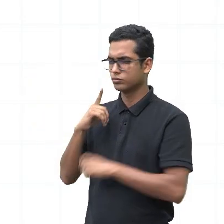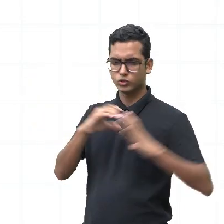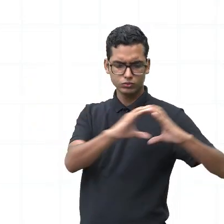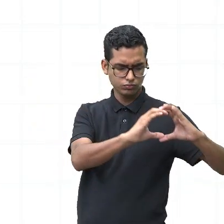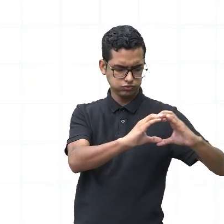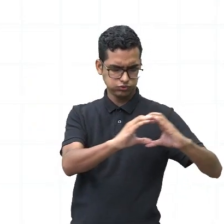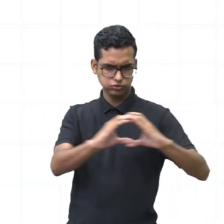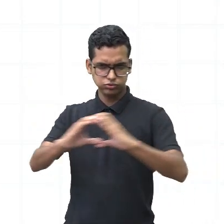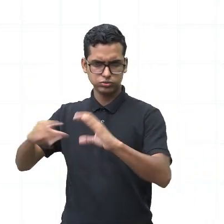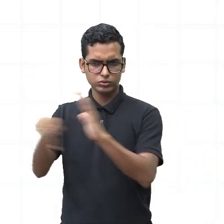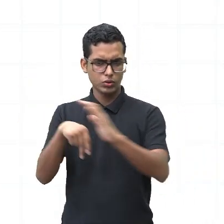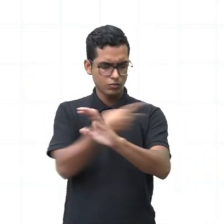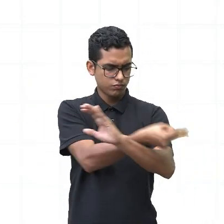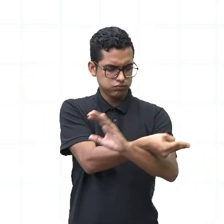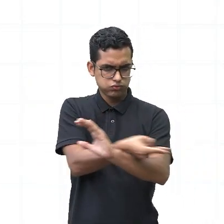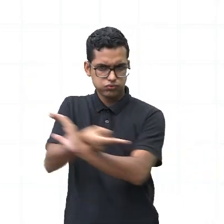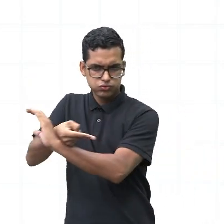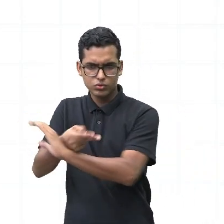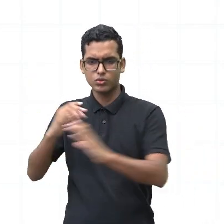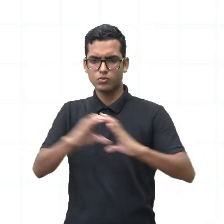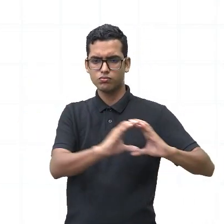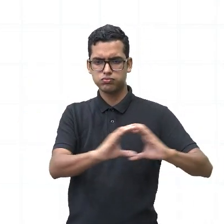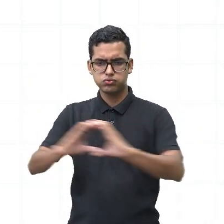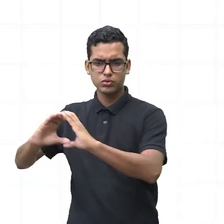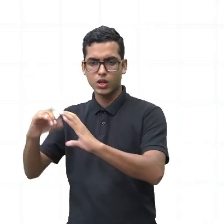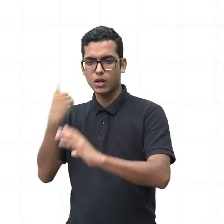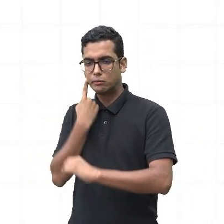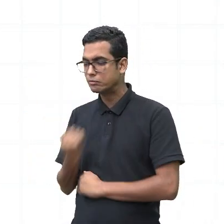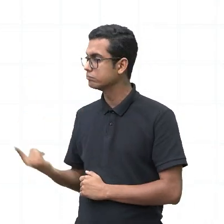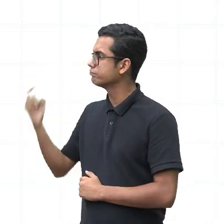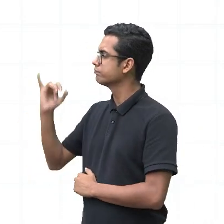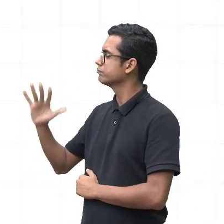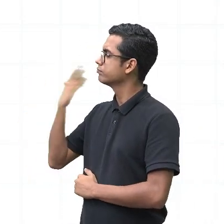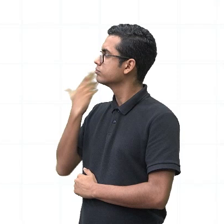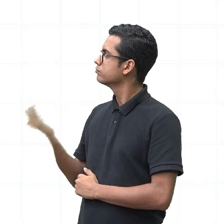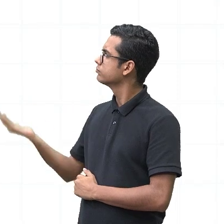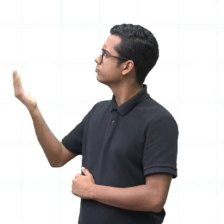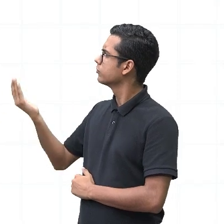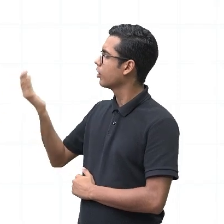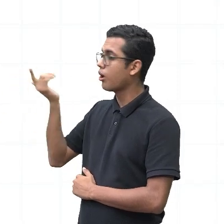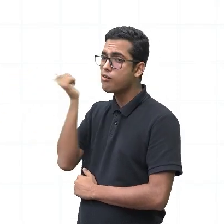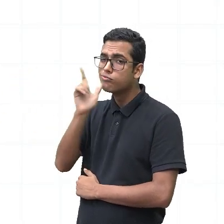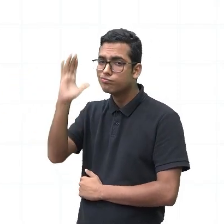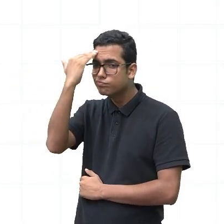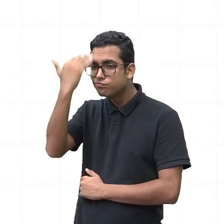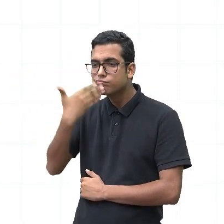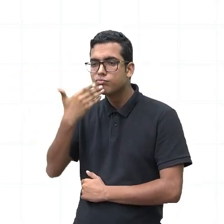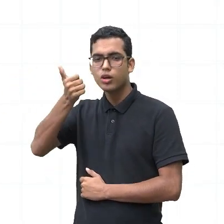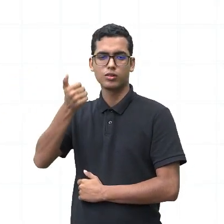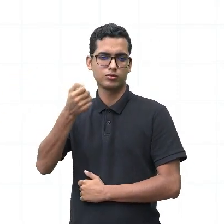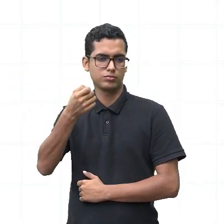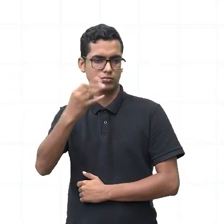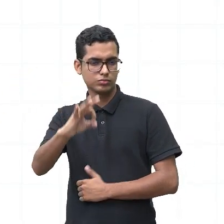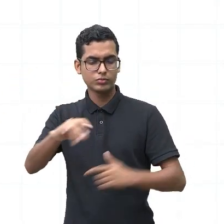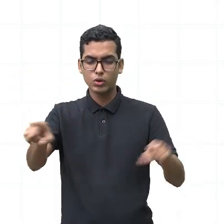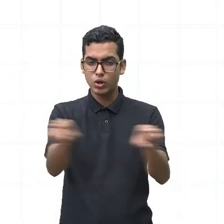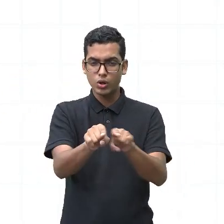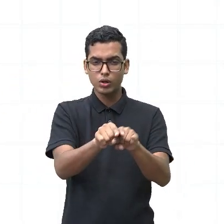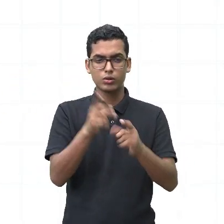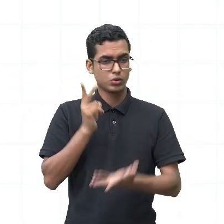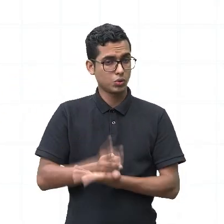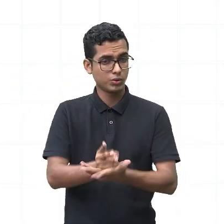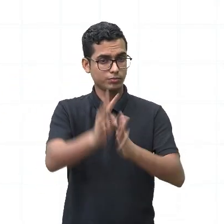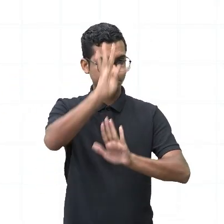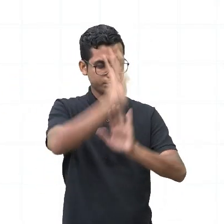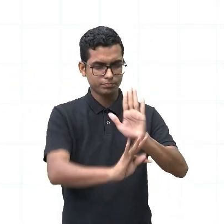ela passou, que foi arrastada, certo? Então, pela imagem você consegue compreender um pouquinho. E ainda sobre esse texto,